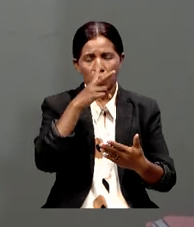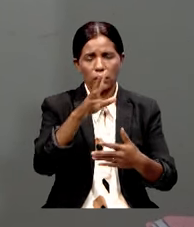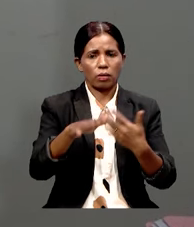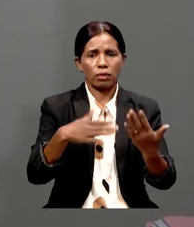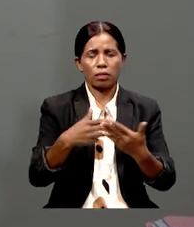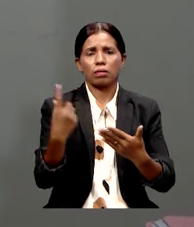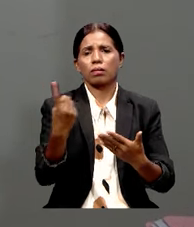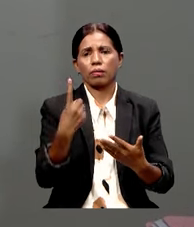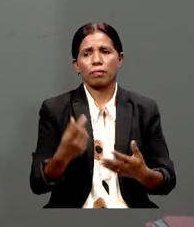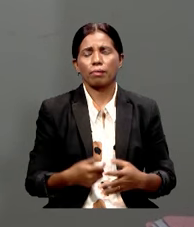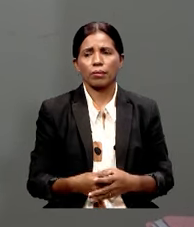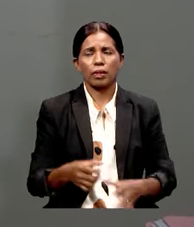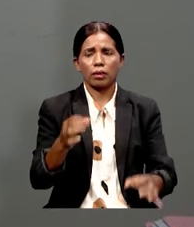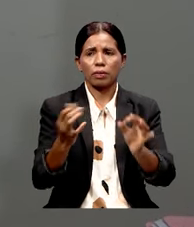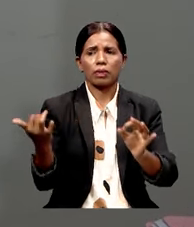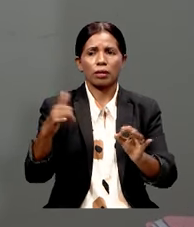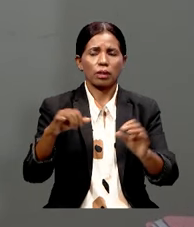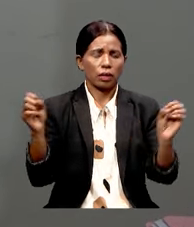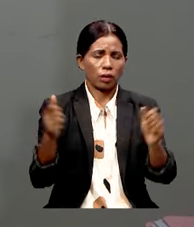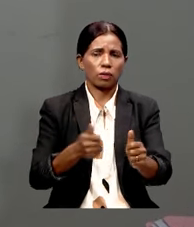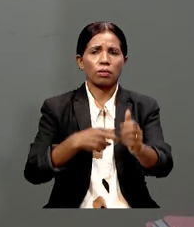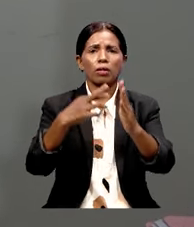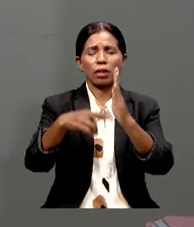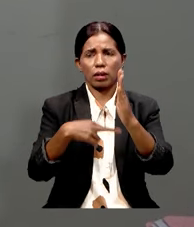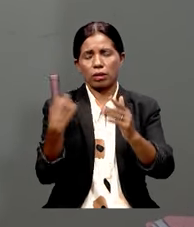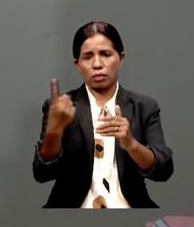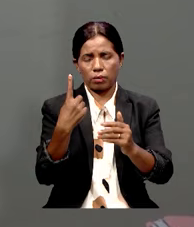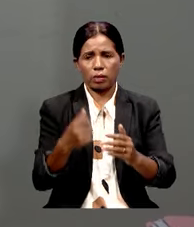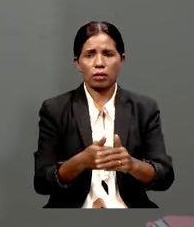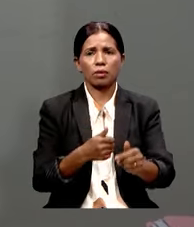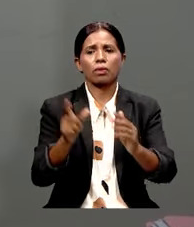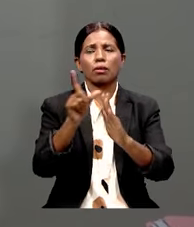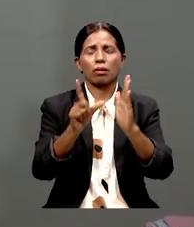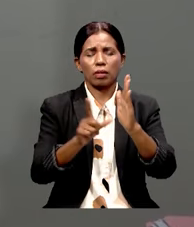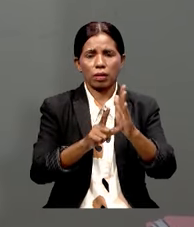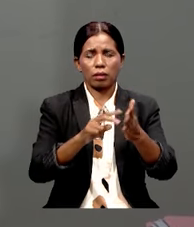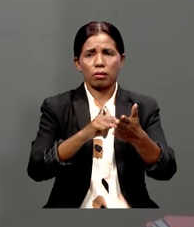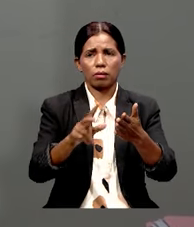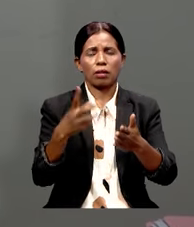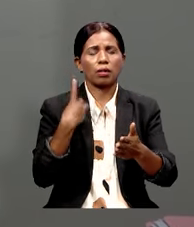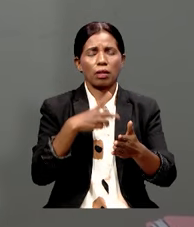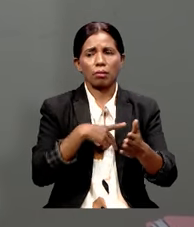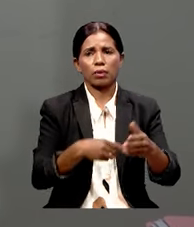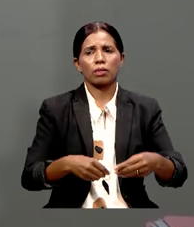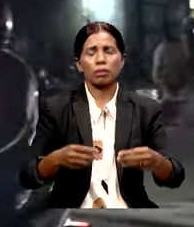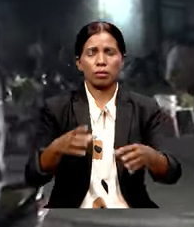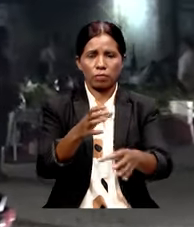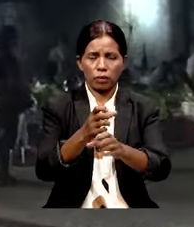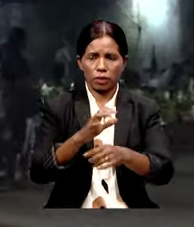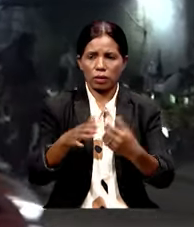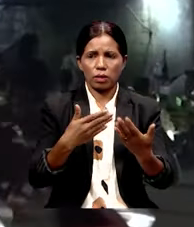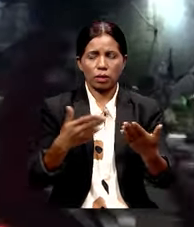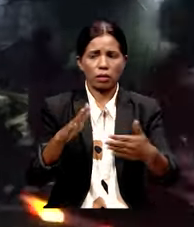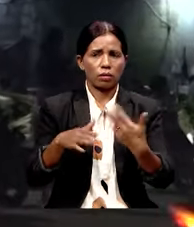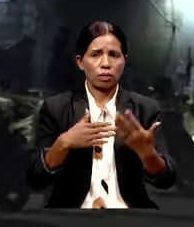na fatin. Care xira mag la cumpre regras na fatin, vazia ver decreto lei 33, mag am se put medidas. Prende. Área sira